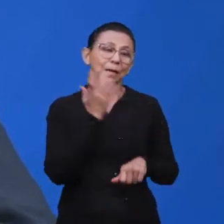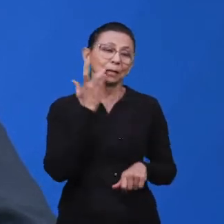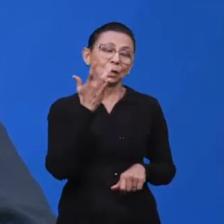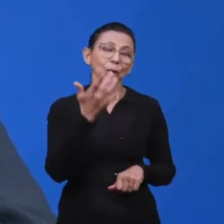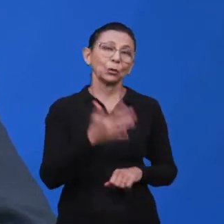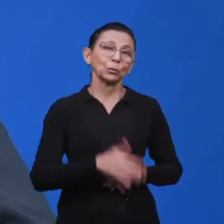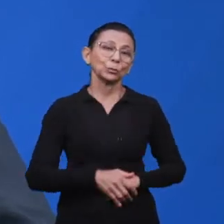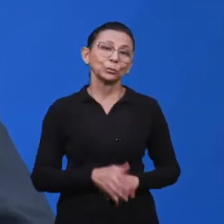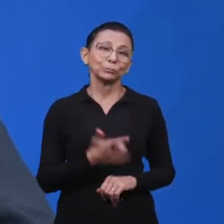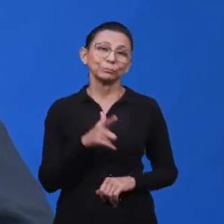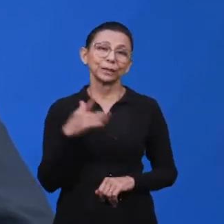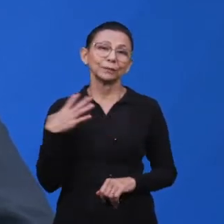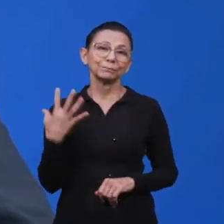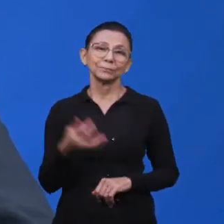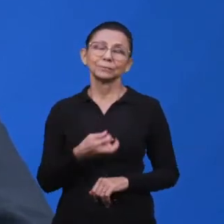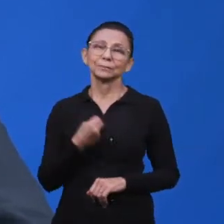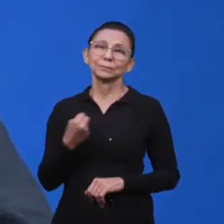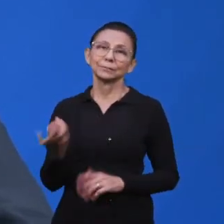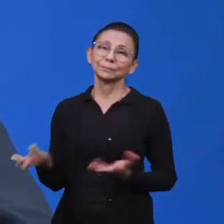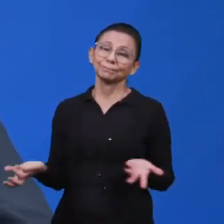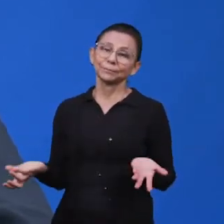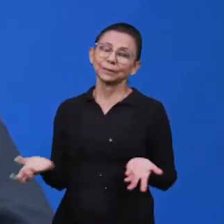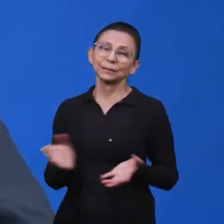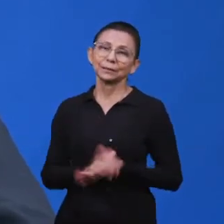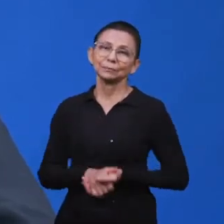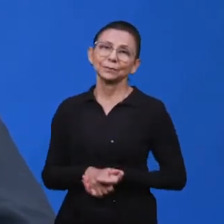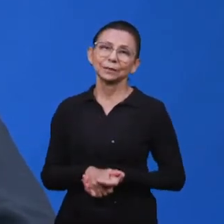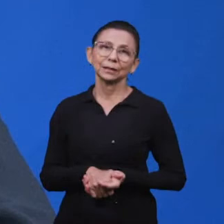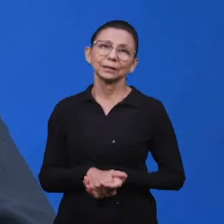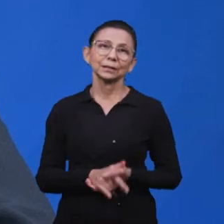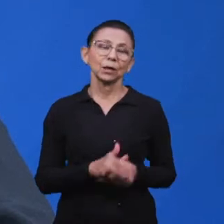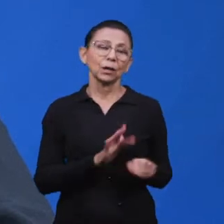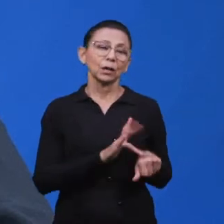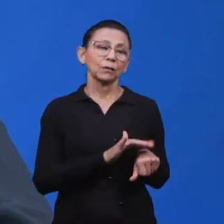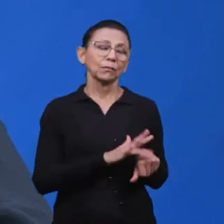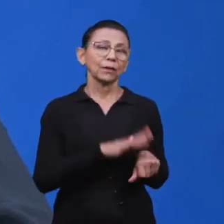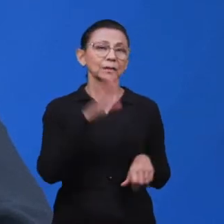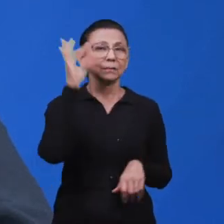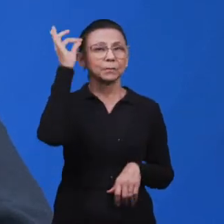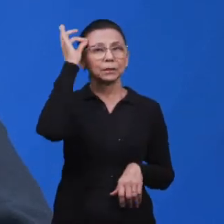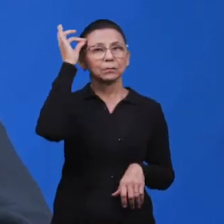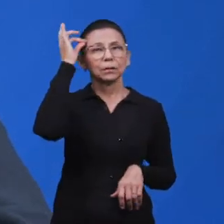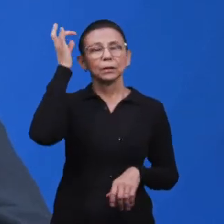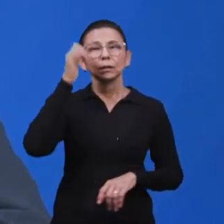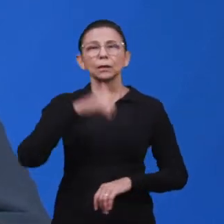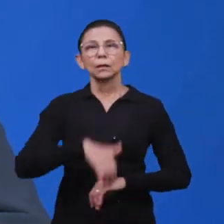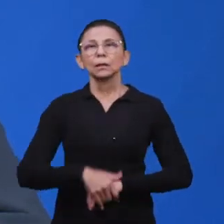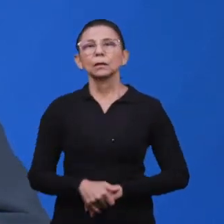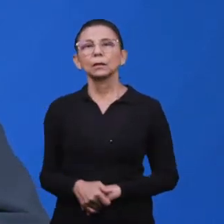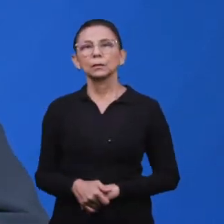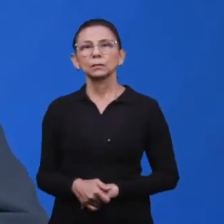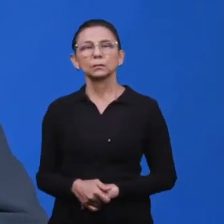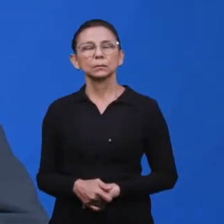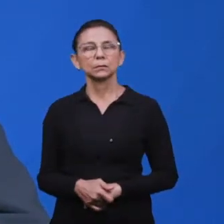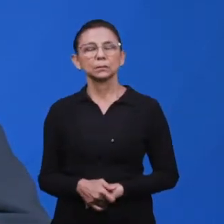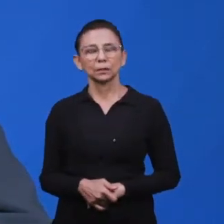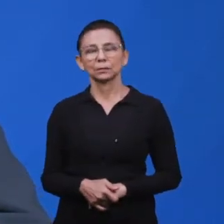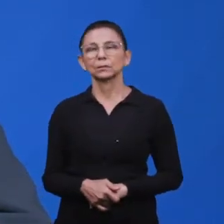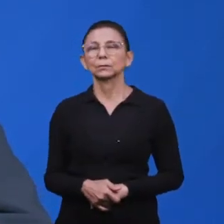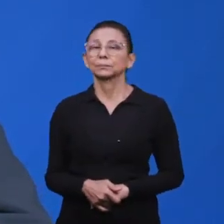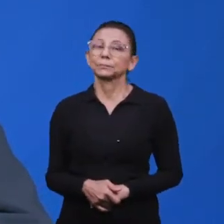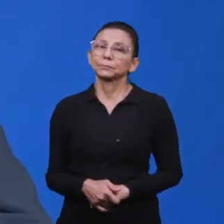bem colocado aqui na sua resposta, né? Os enfermos que estiverem enfermos espiritualmente, eles não